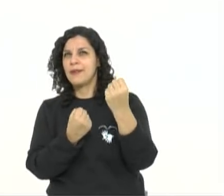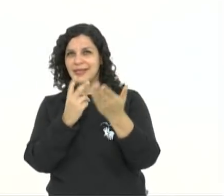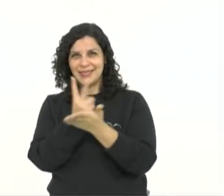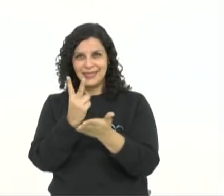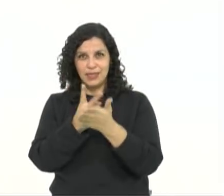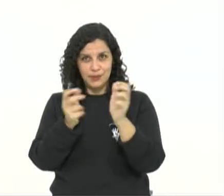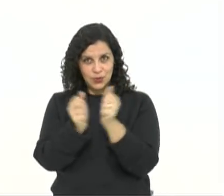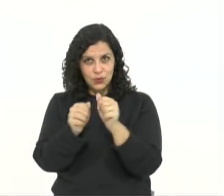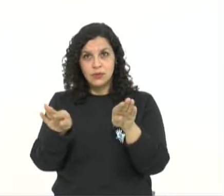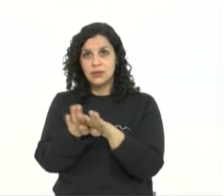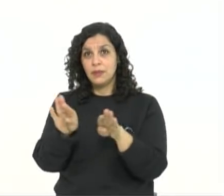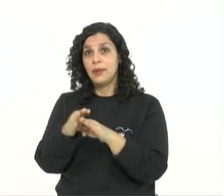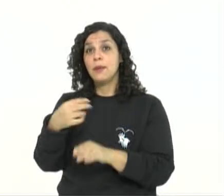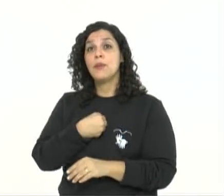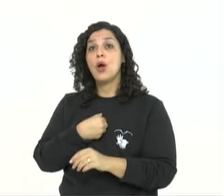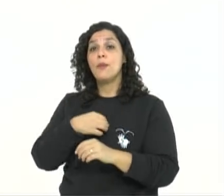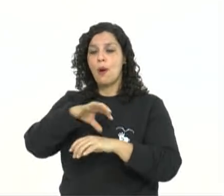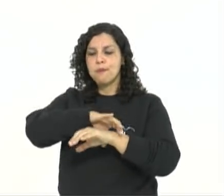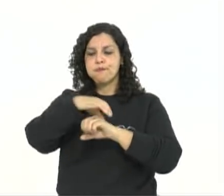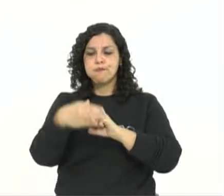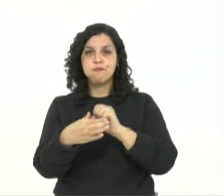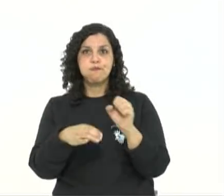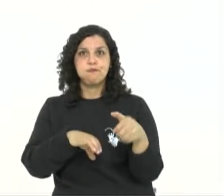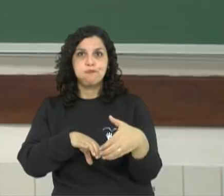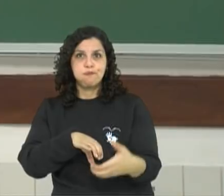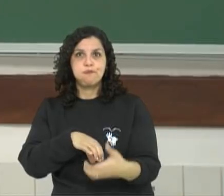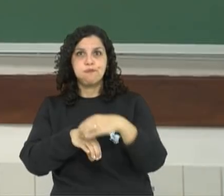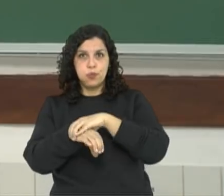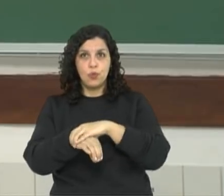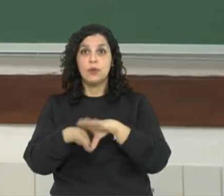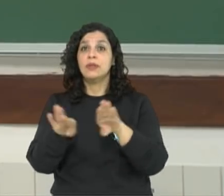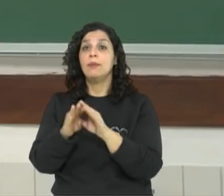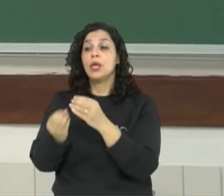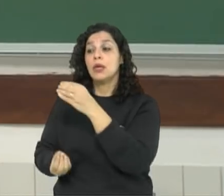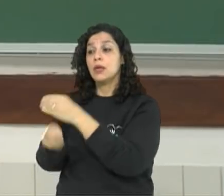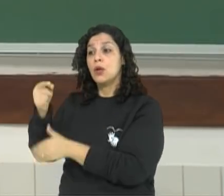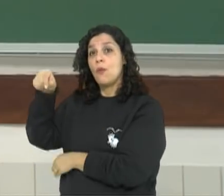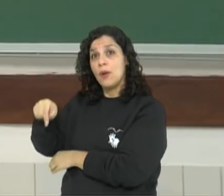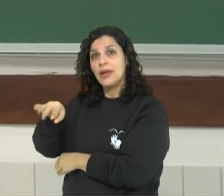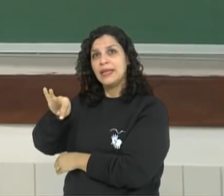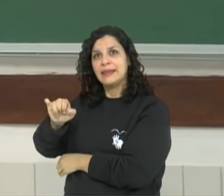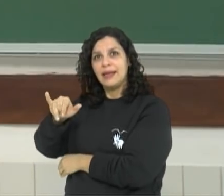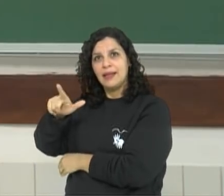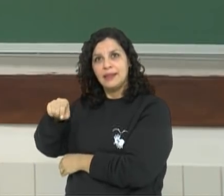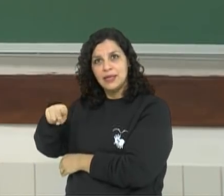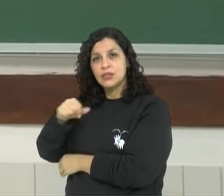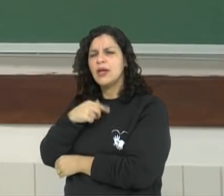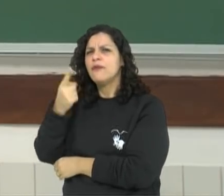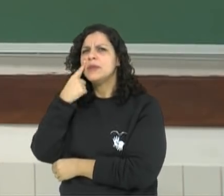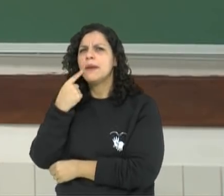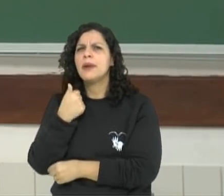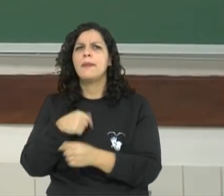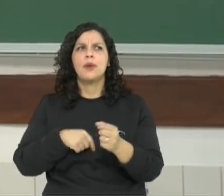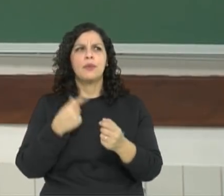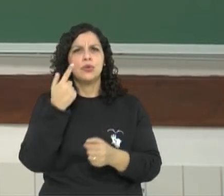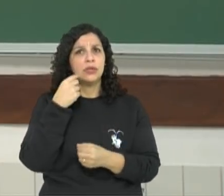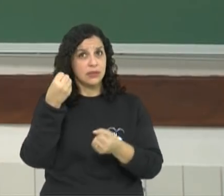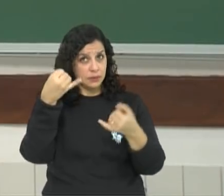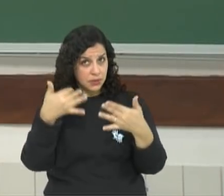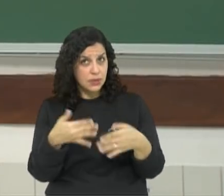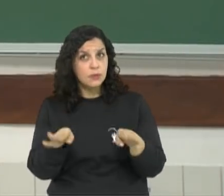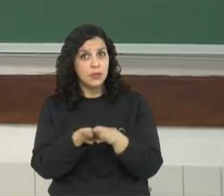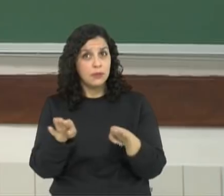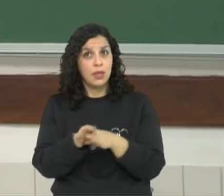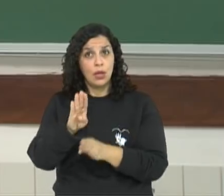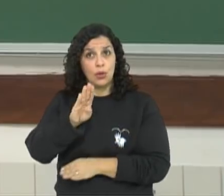lutadores e ao uso de luvas e, claro, a origem na Tailândia. Então, vamos lembrar um pouquinho do boxe? A gente chegou a fazer